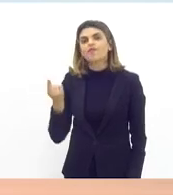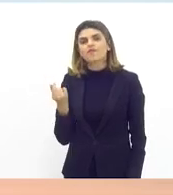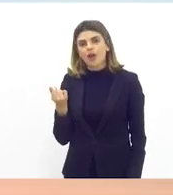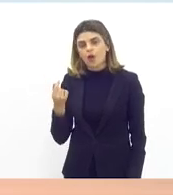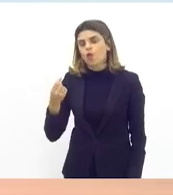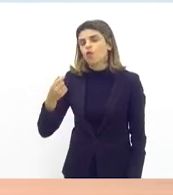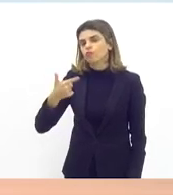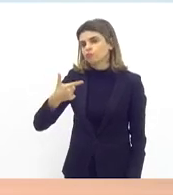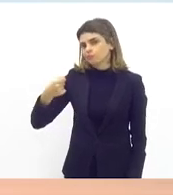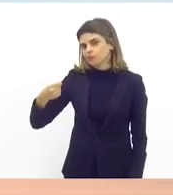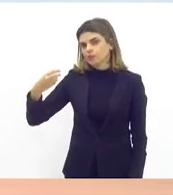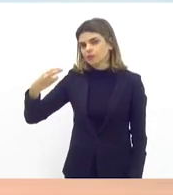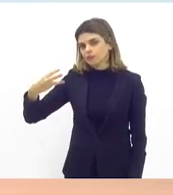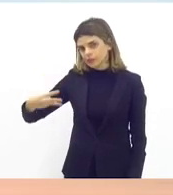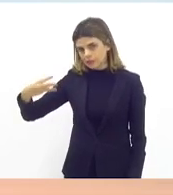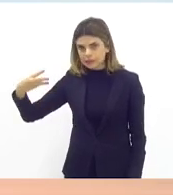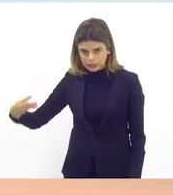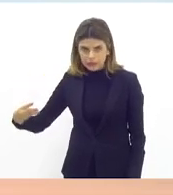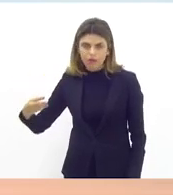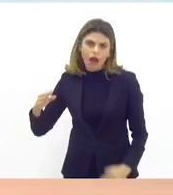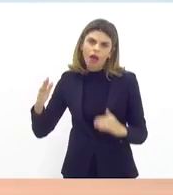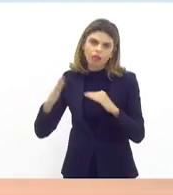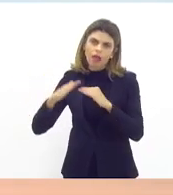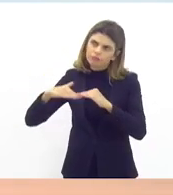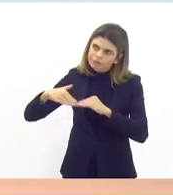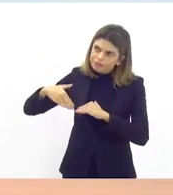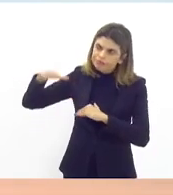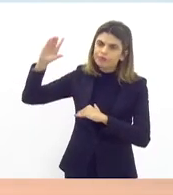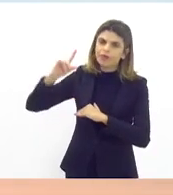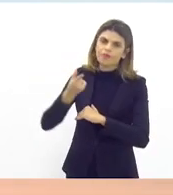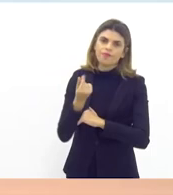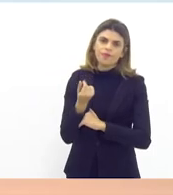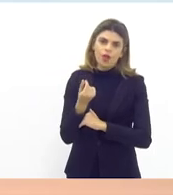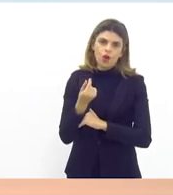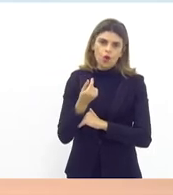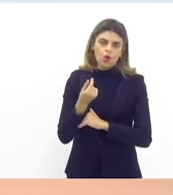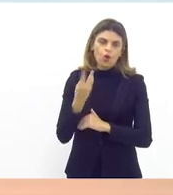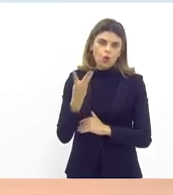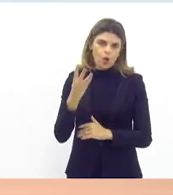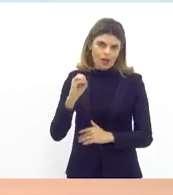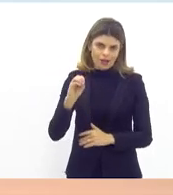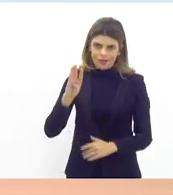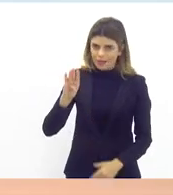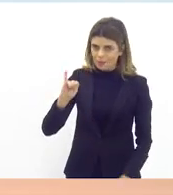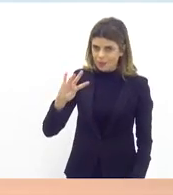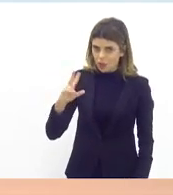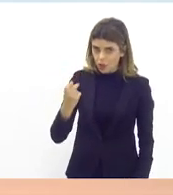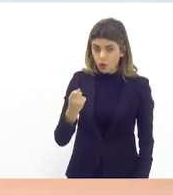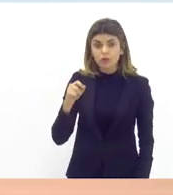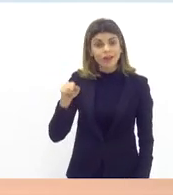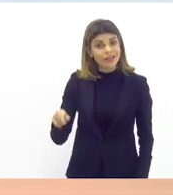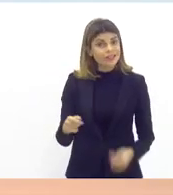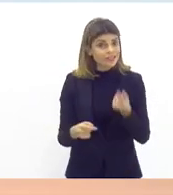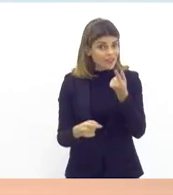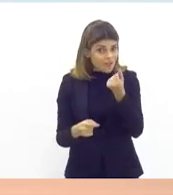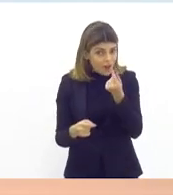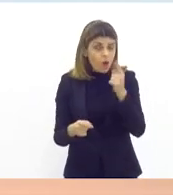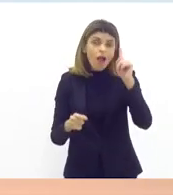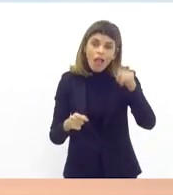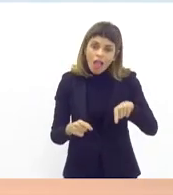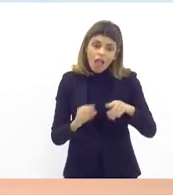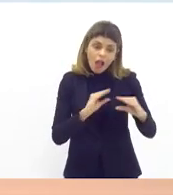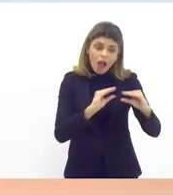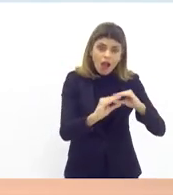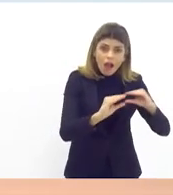nível de R$ 40 bilhões de reais. Esses recursos do Fundo de Desenvolvimento Regional são recursos para